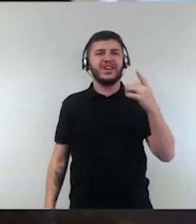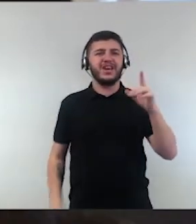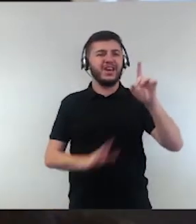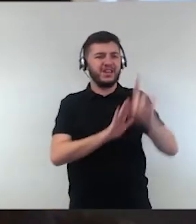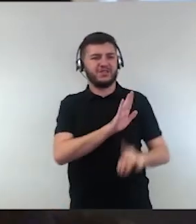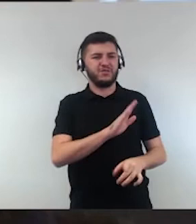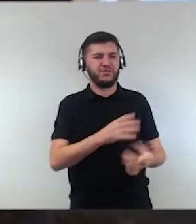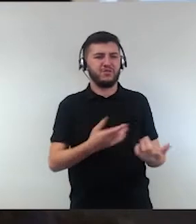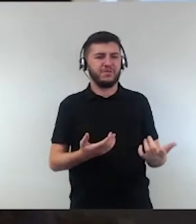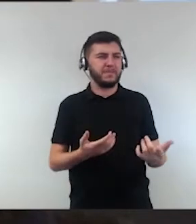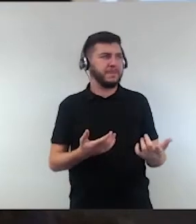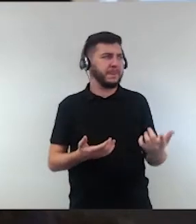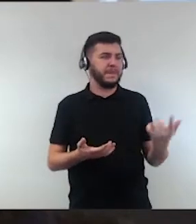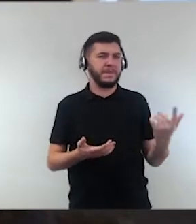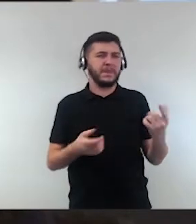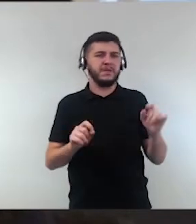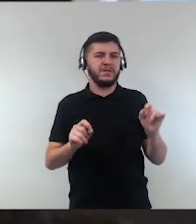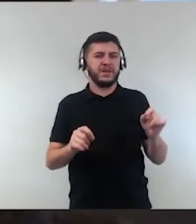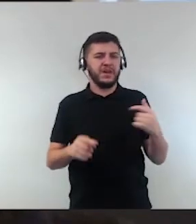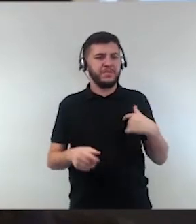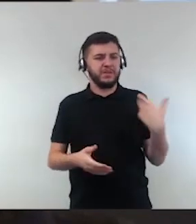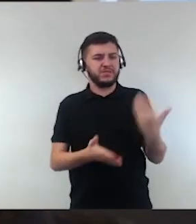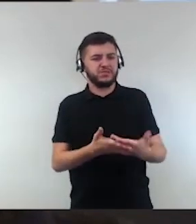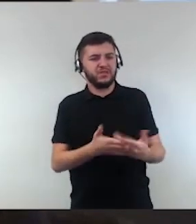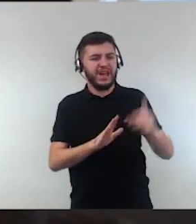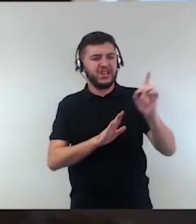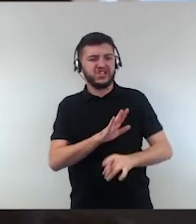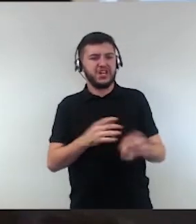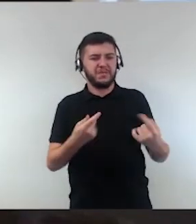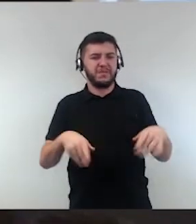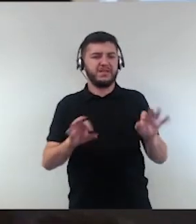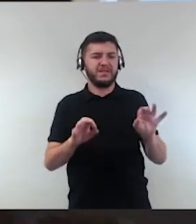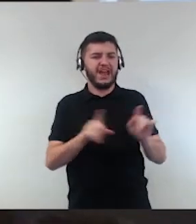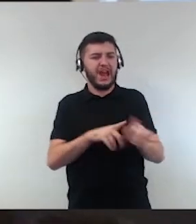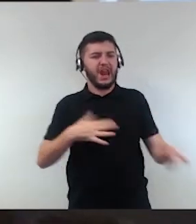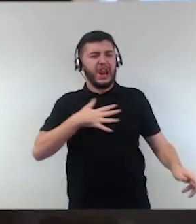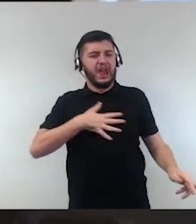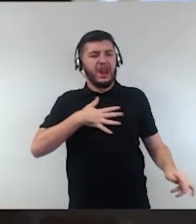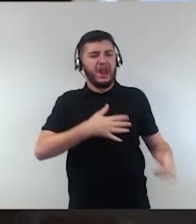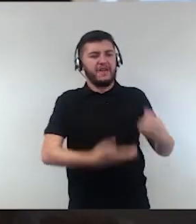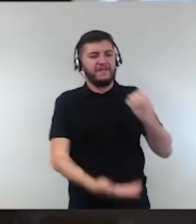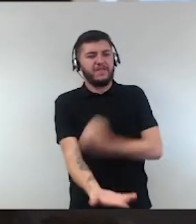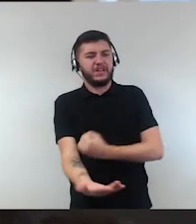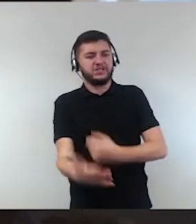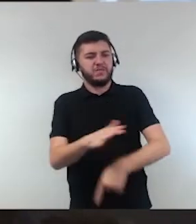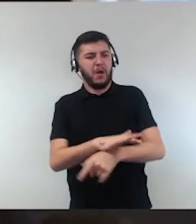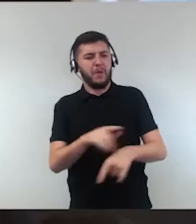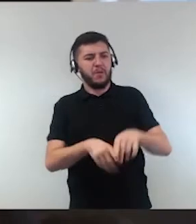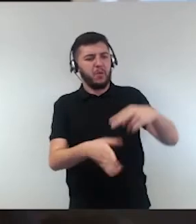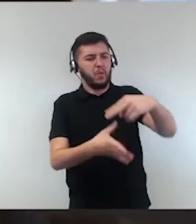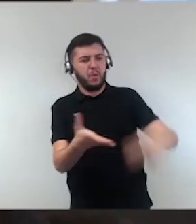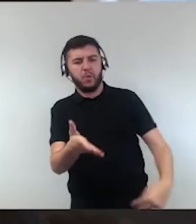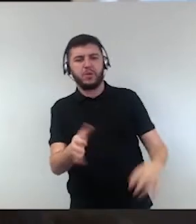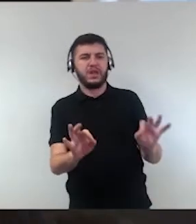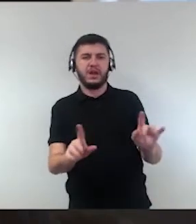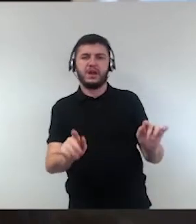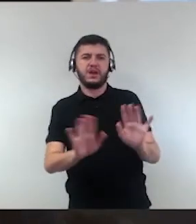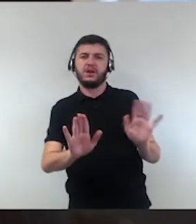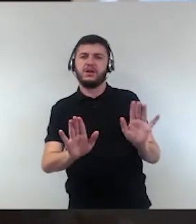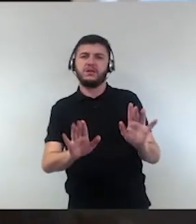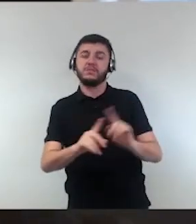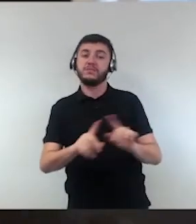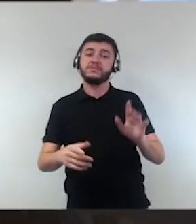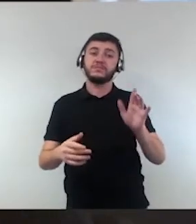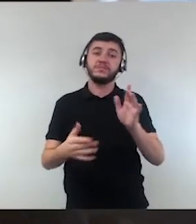né, não necessariamente para ter feito direito, eu gostei muito de ler, e o que eu vejo é que isso se repete, as pessoas, na verdade,